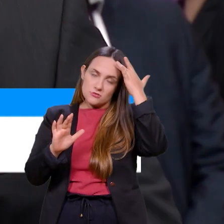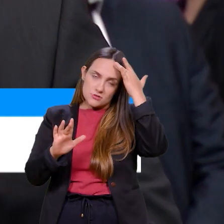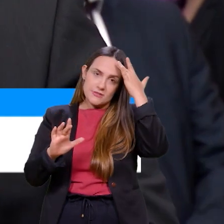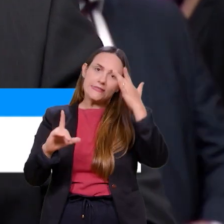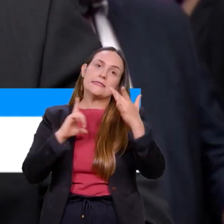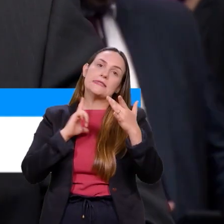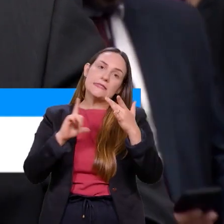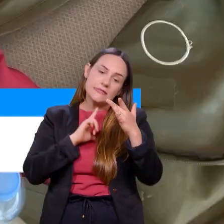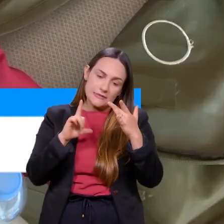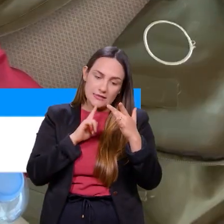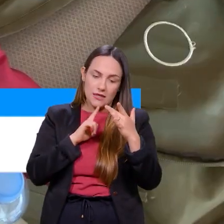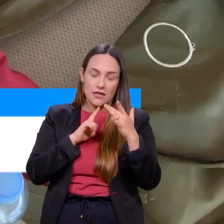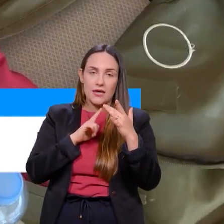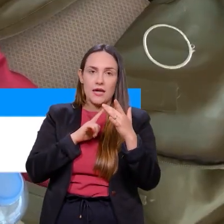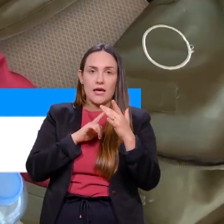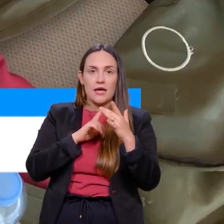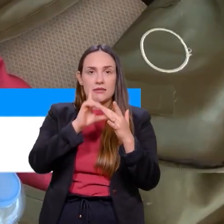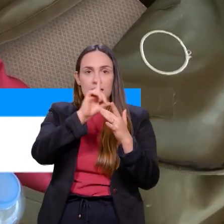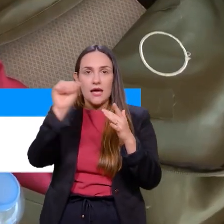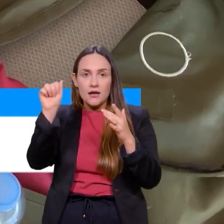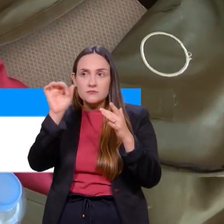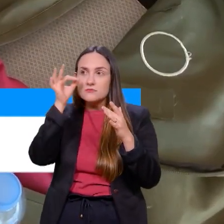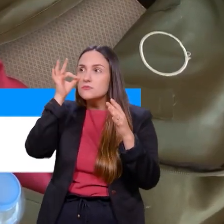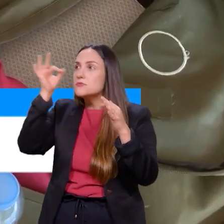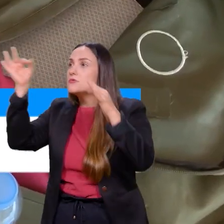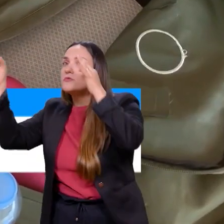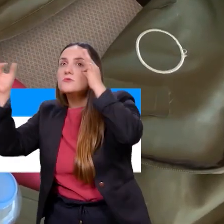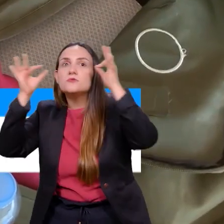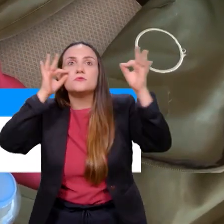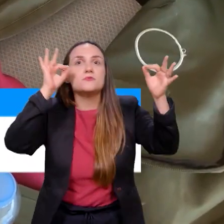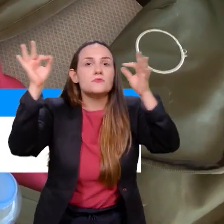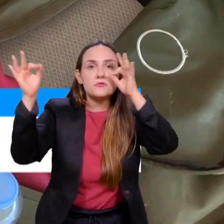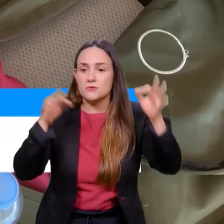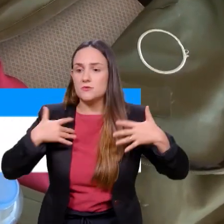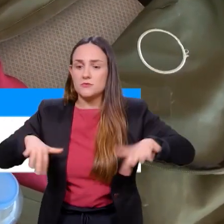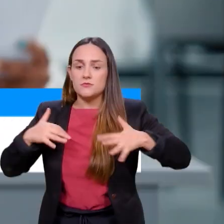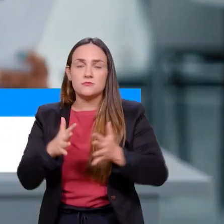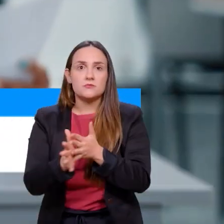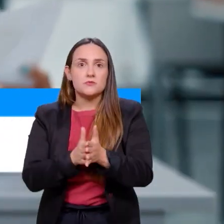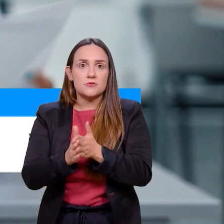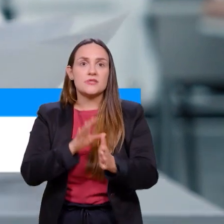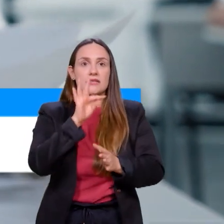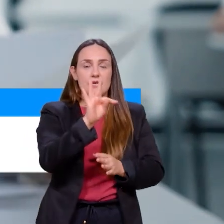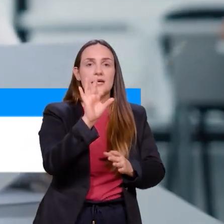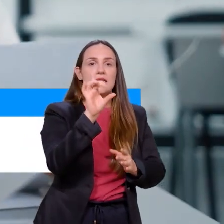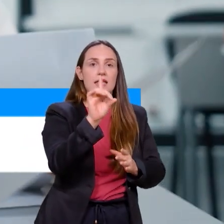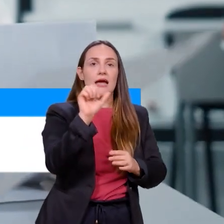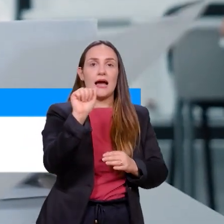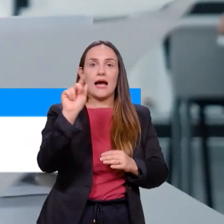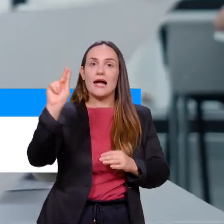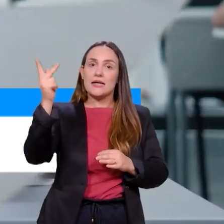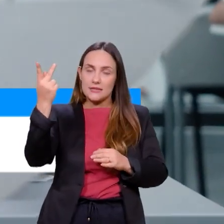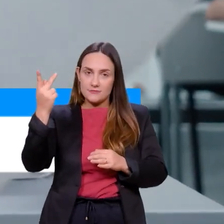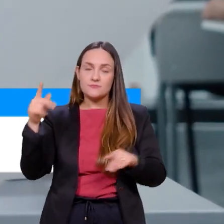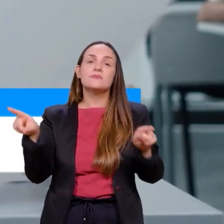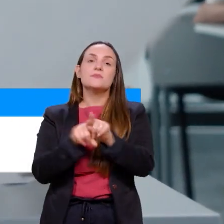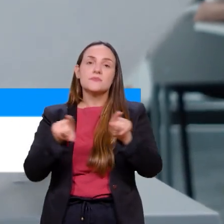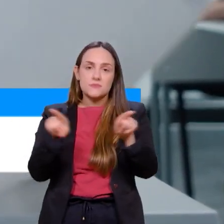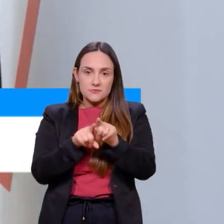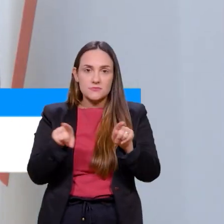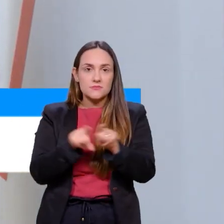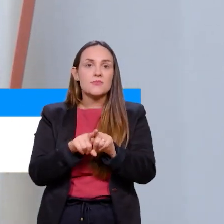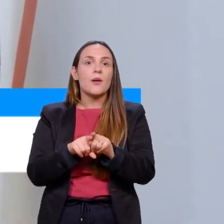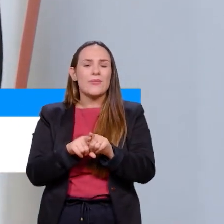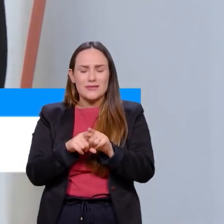atendimento especializado para pessoas com transtorno de déficit de atenção e hiperatividade,